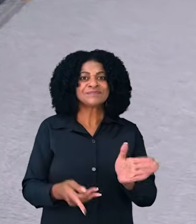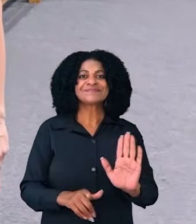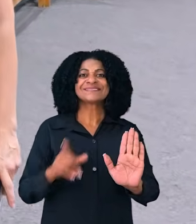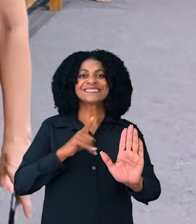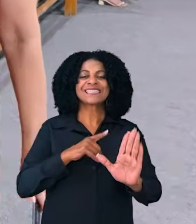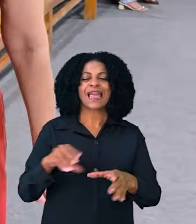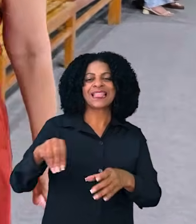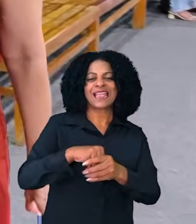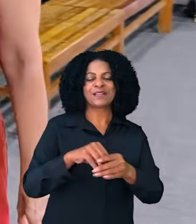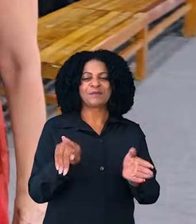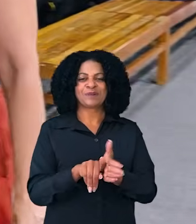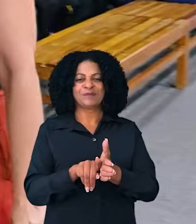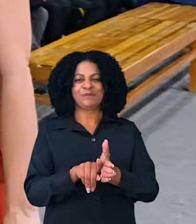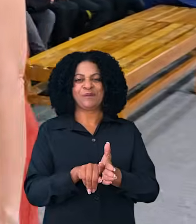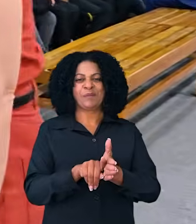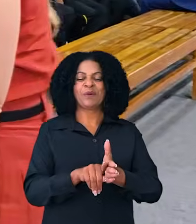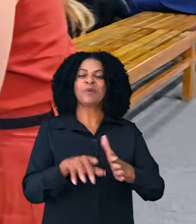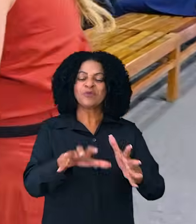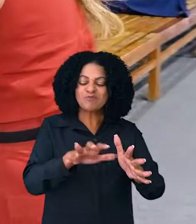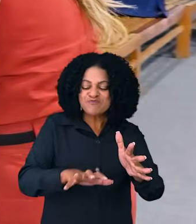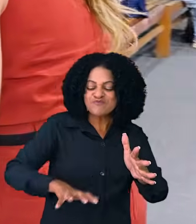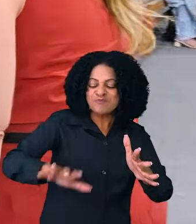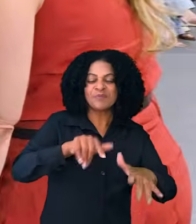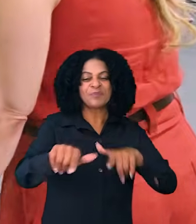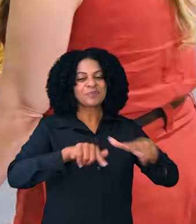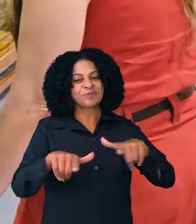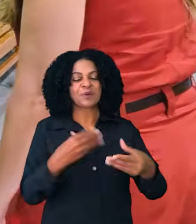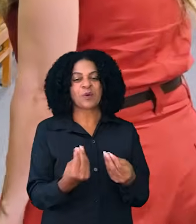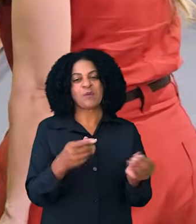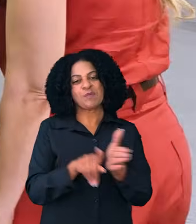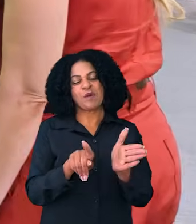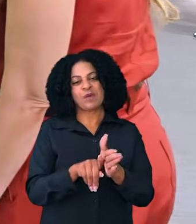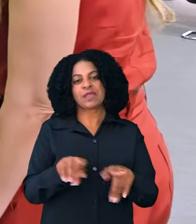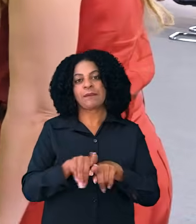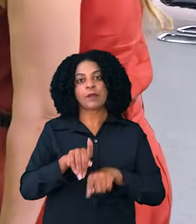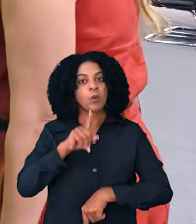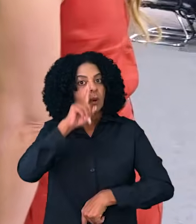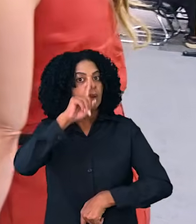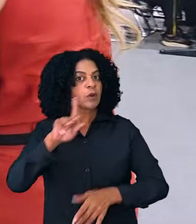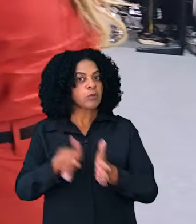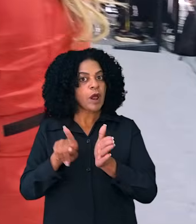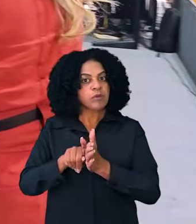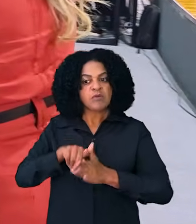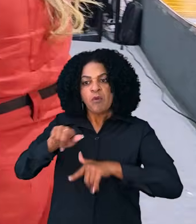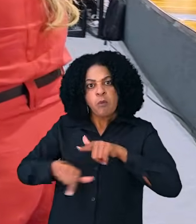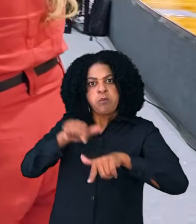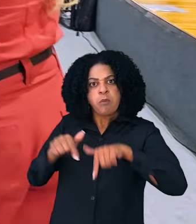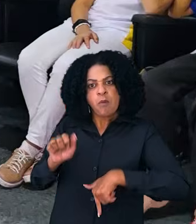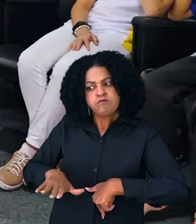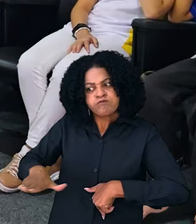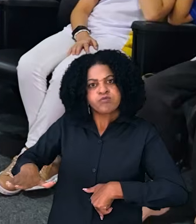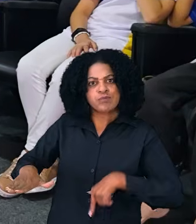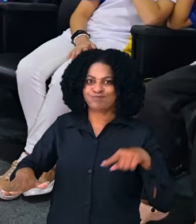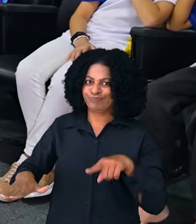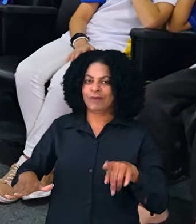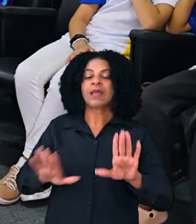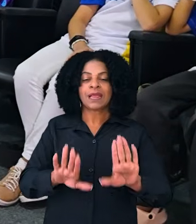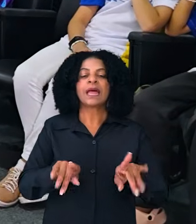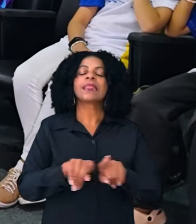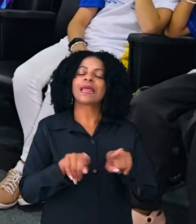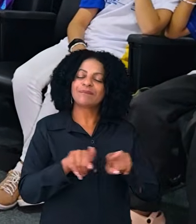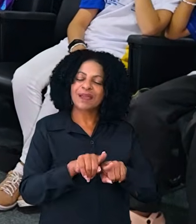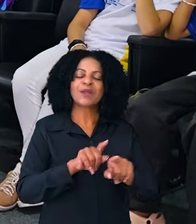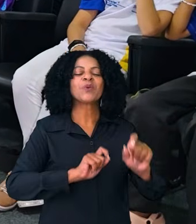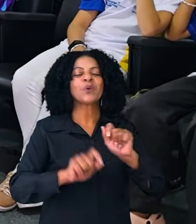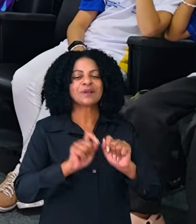existe no mercado de trabalho e também porque foi constatado o risco de trabalho infantil e de trabalho escravo aqui na região. Em razão disso,